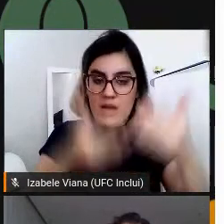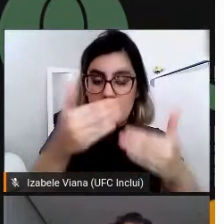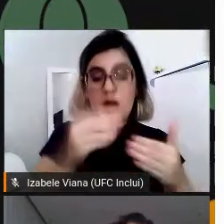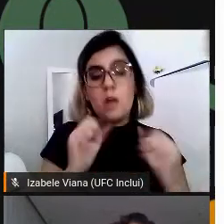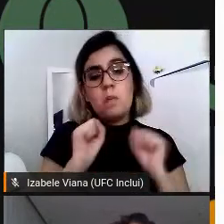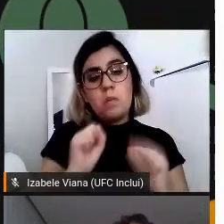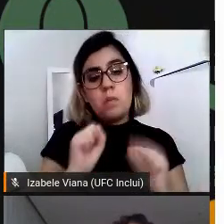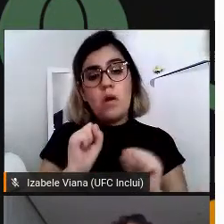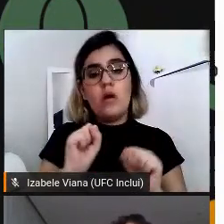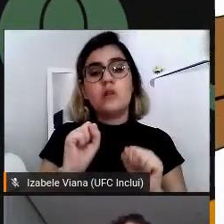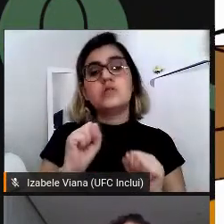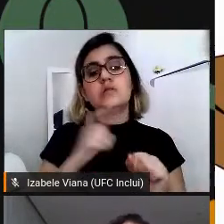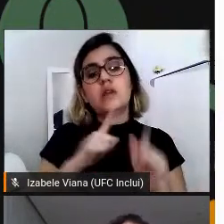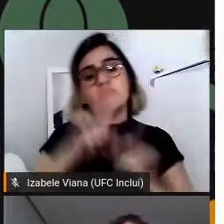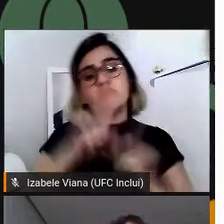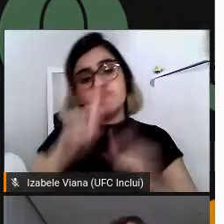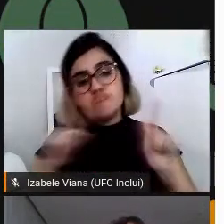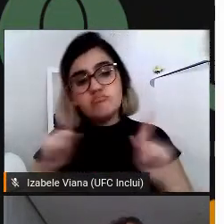de meta-análise.